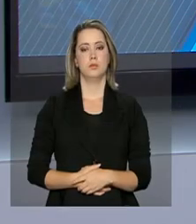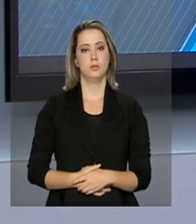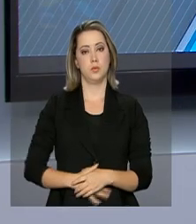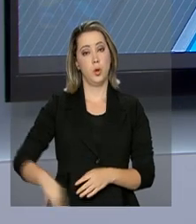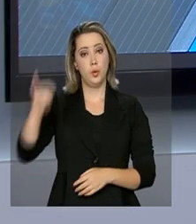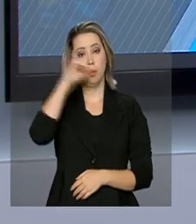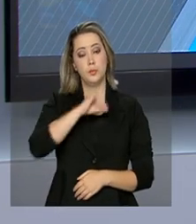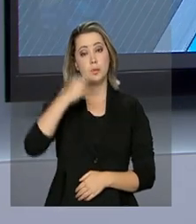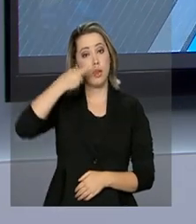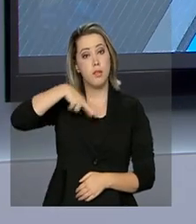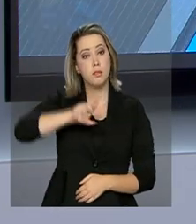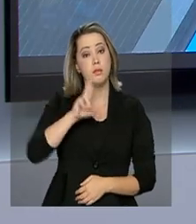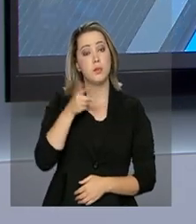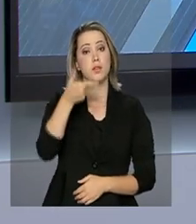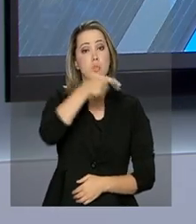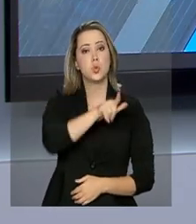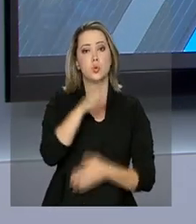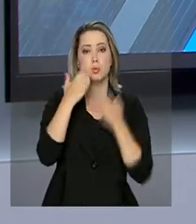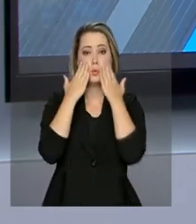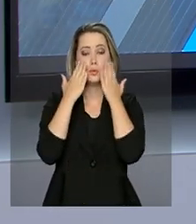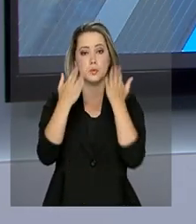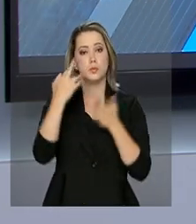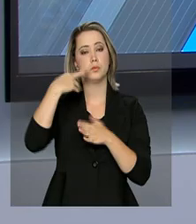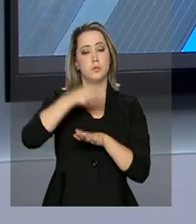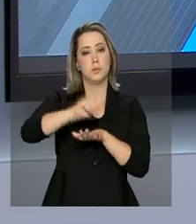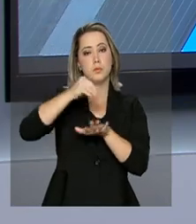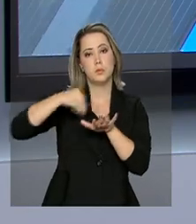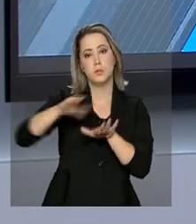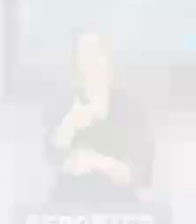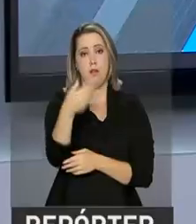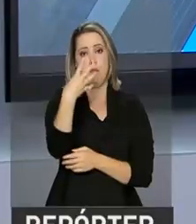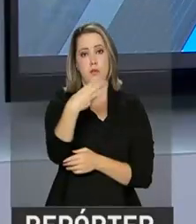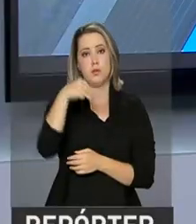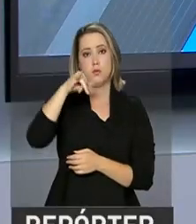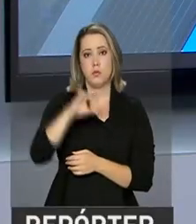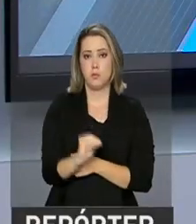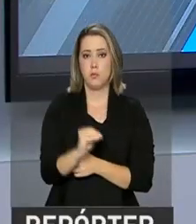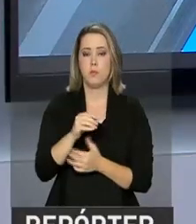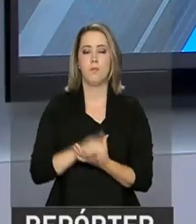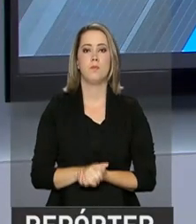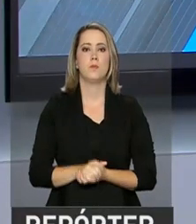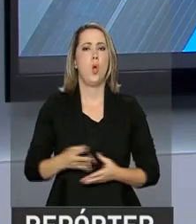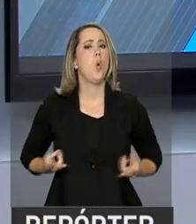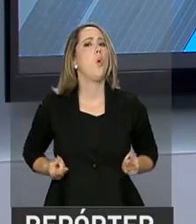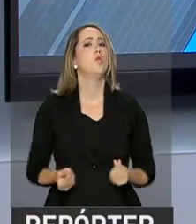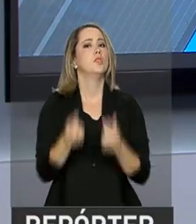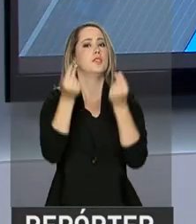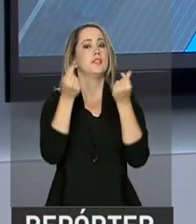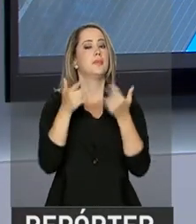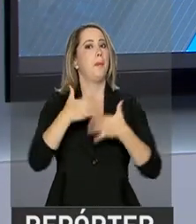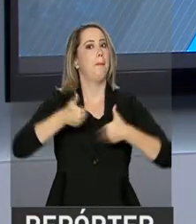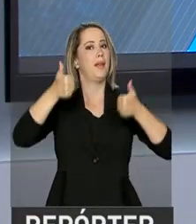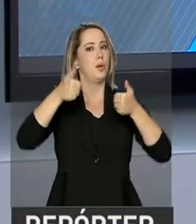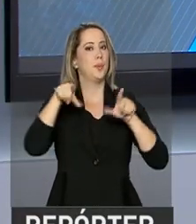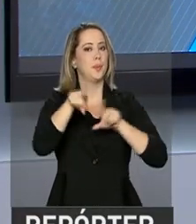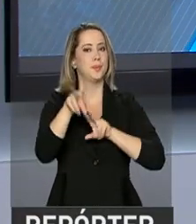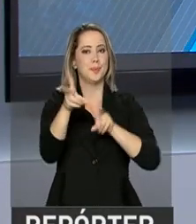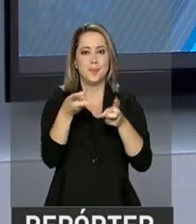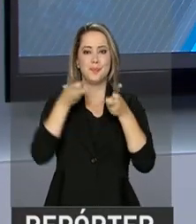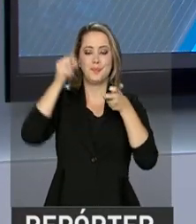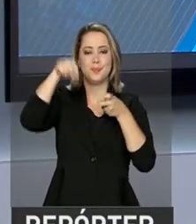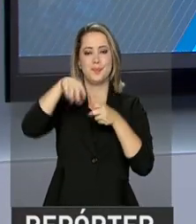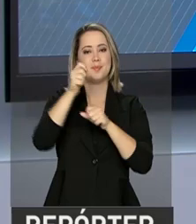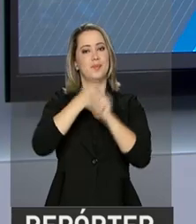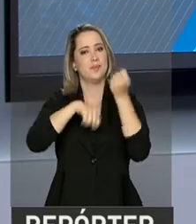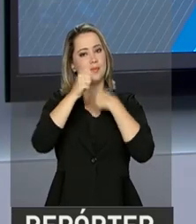Olá, o repórter NBR está de volta com as notícias do governo federal. O mercado financeiro melhorou mais uma vez as previsões